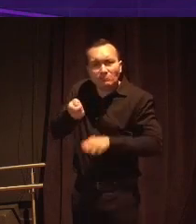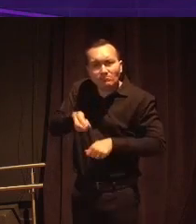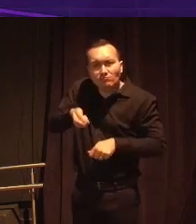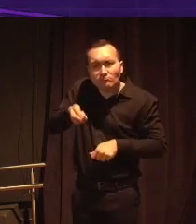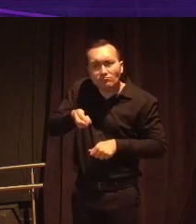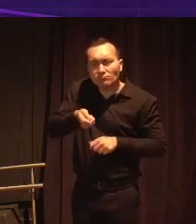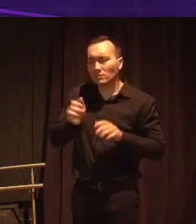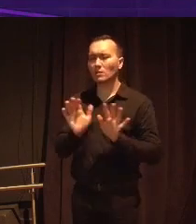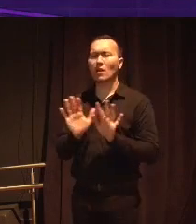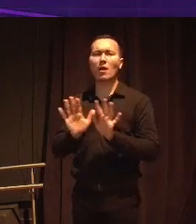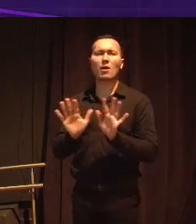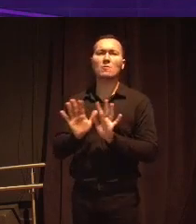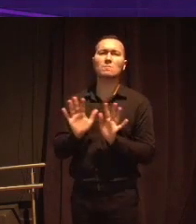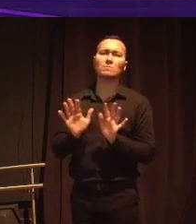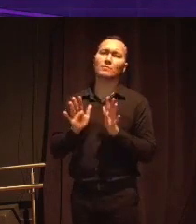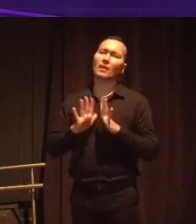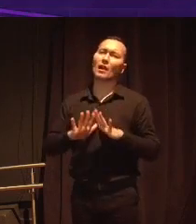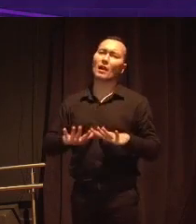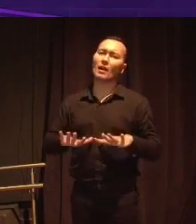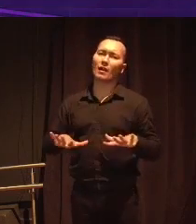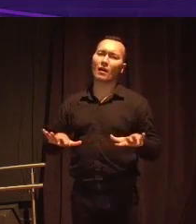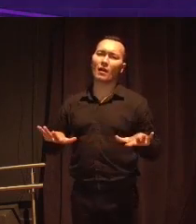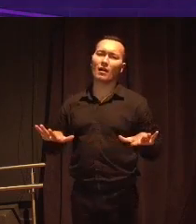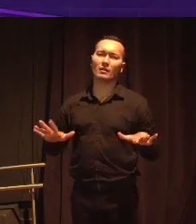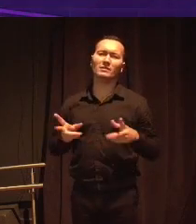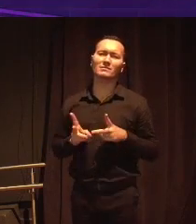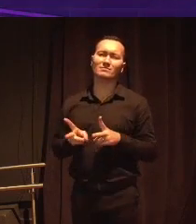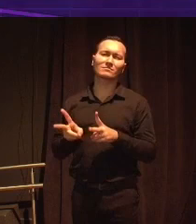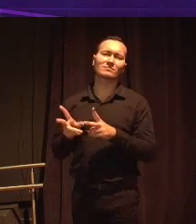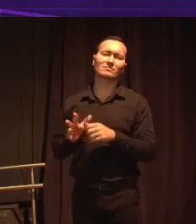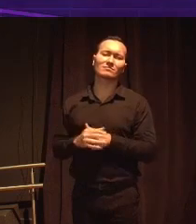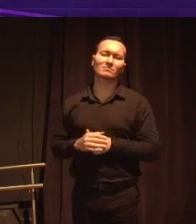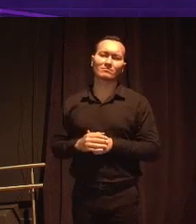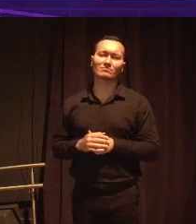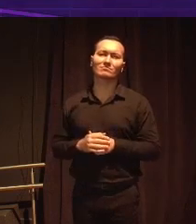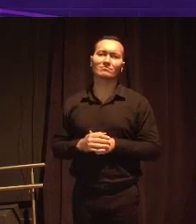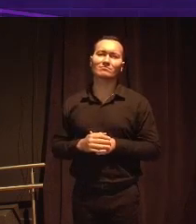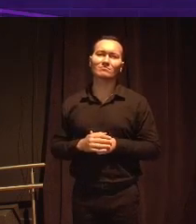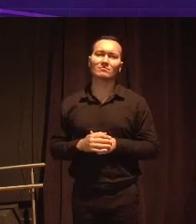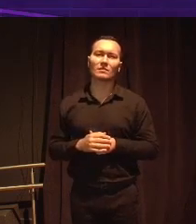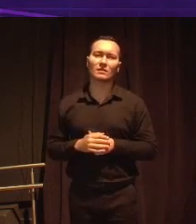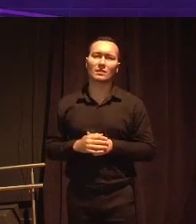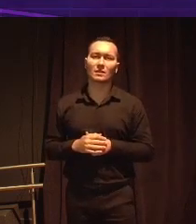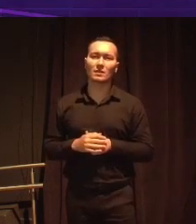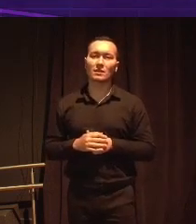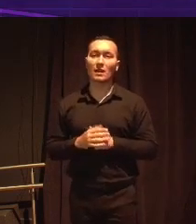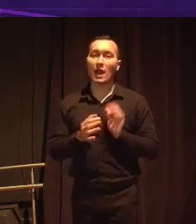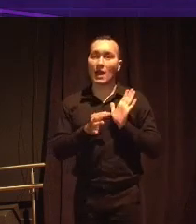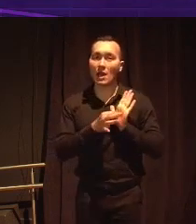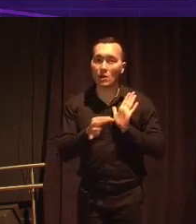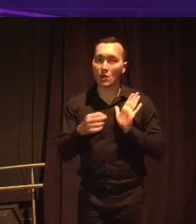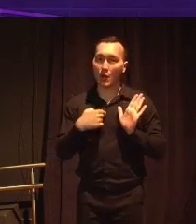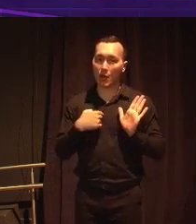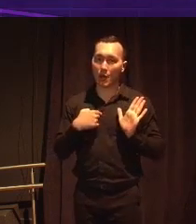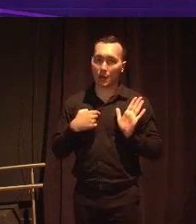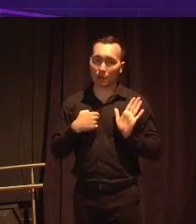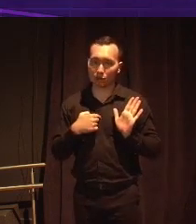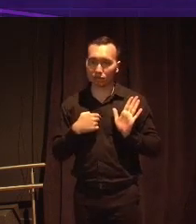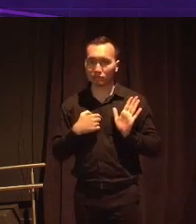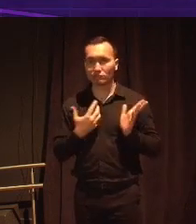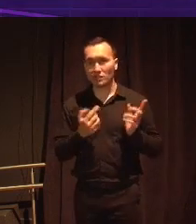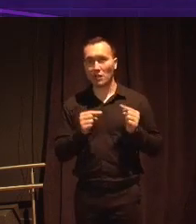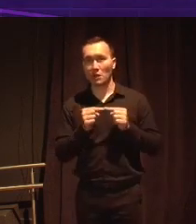contrário, eu sempre fui uma mãe, né, e aí acho que isso reflete também para o time,